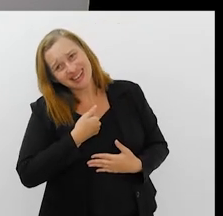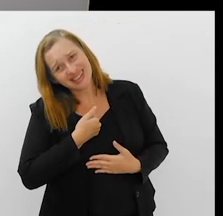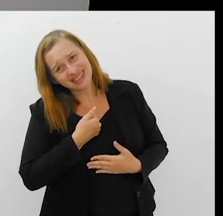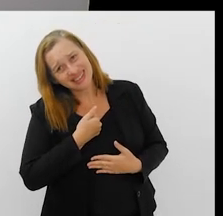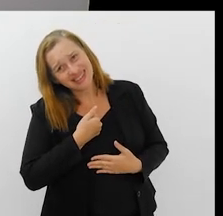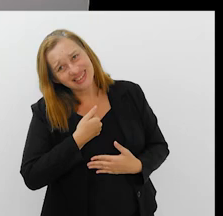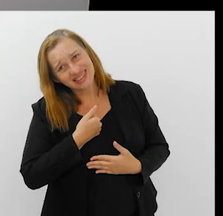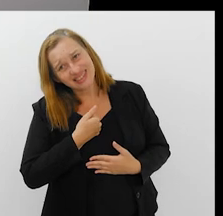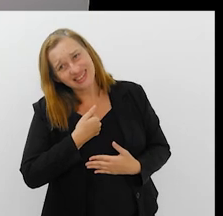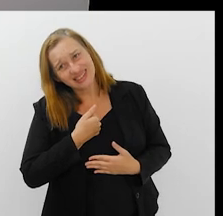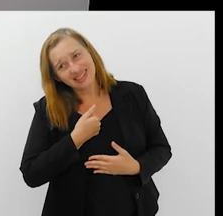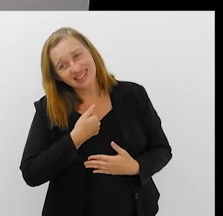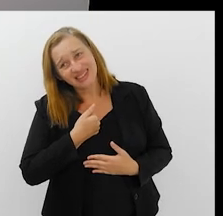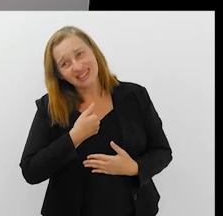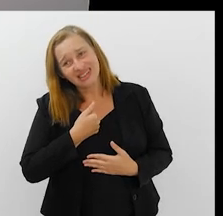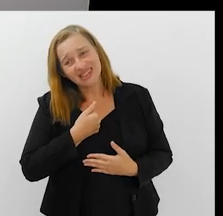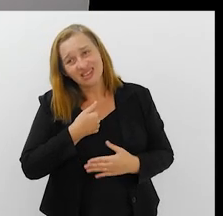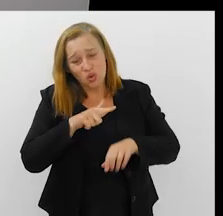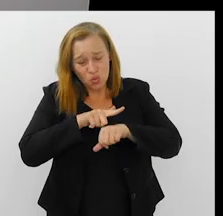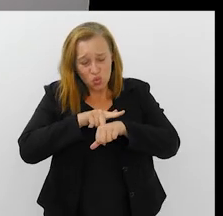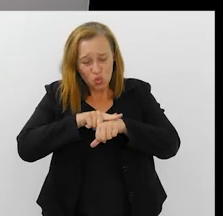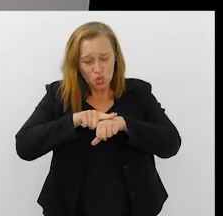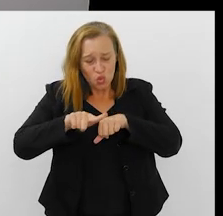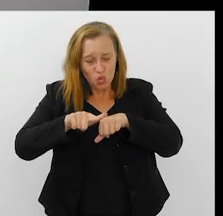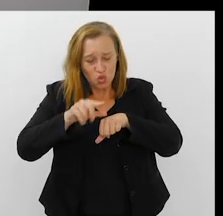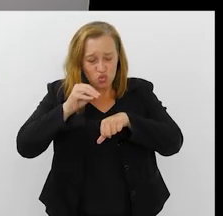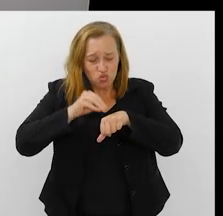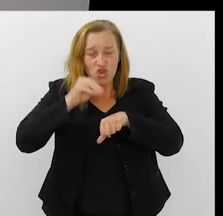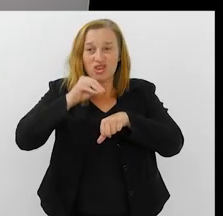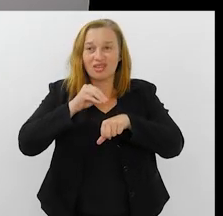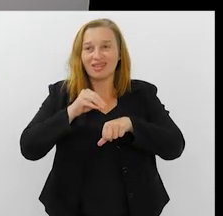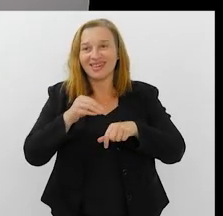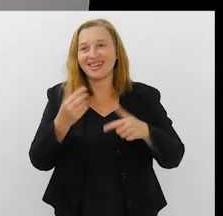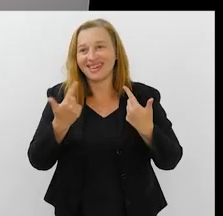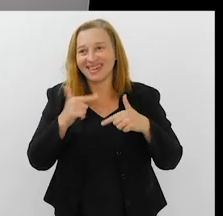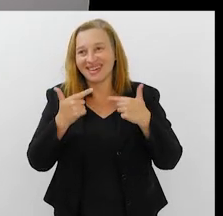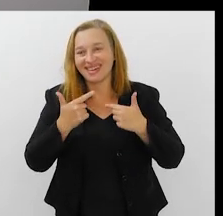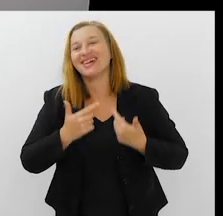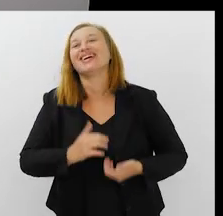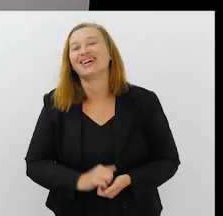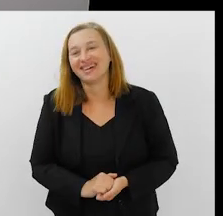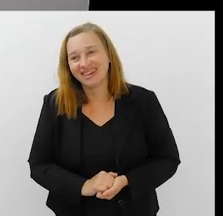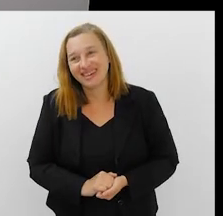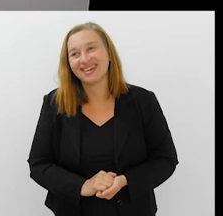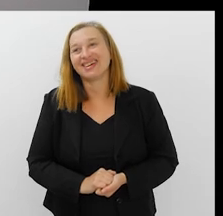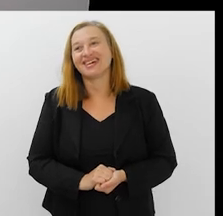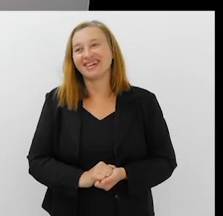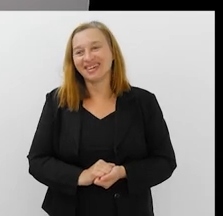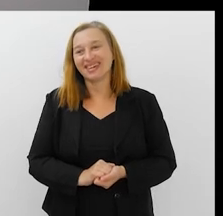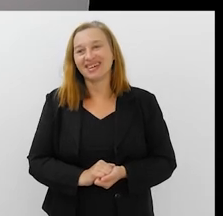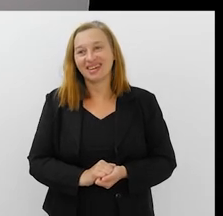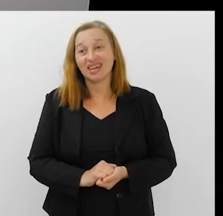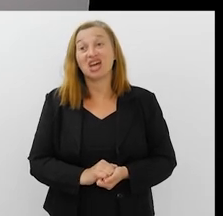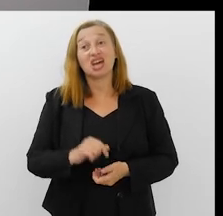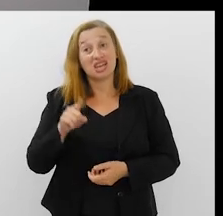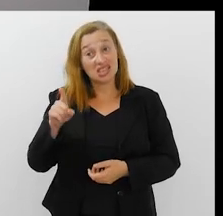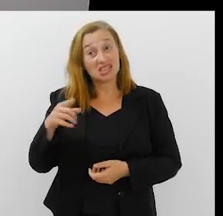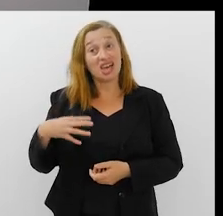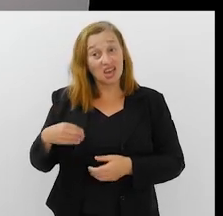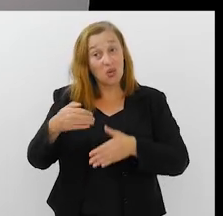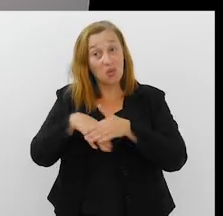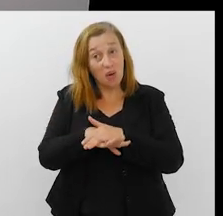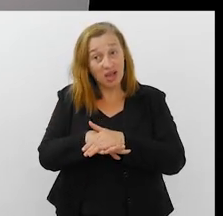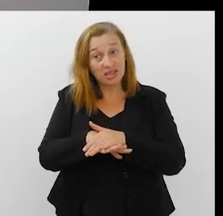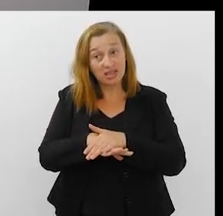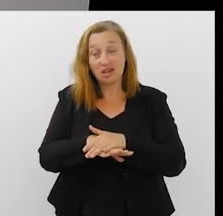bonitinho. Olha, eu já dei esse beijinho também na careca do... Não, foi o do Leandro Vieira? Foi o... Tá vendo? O cara, pô, isso